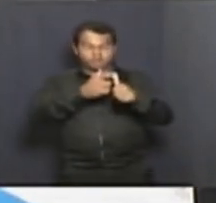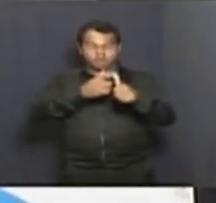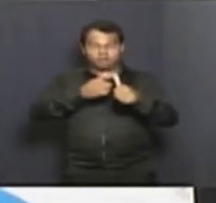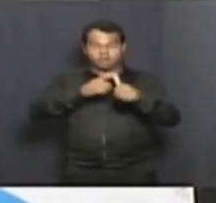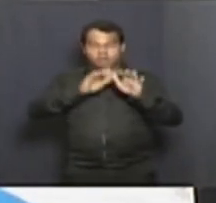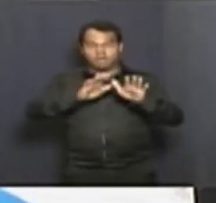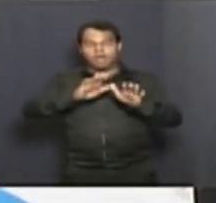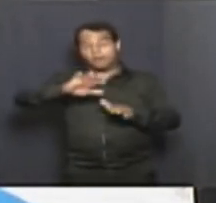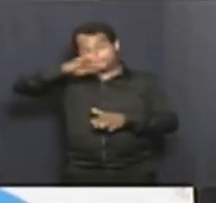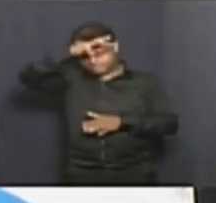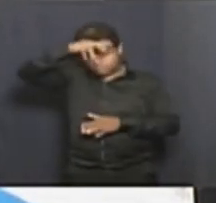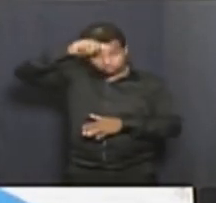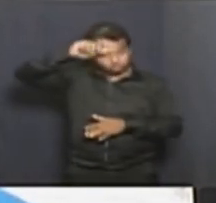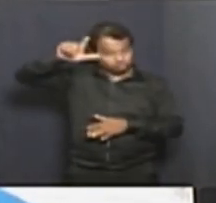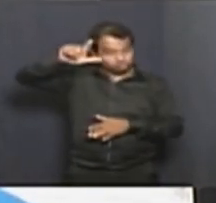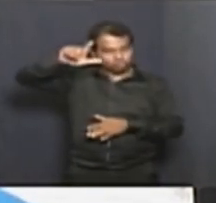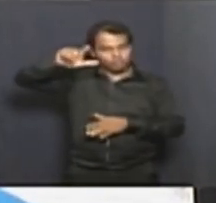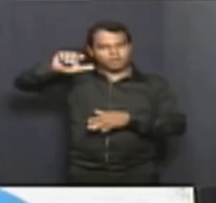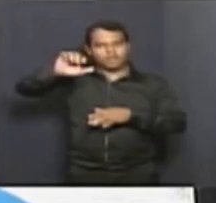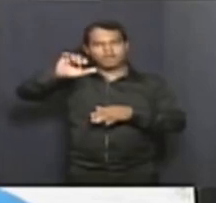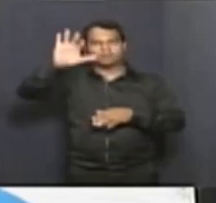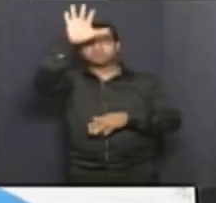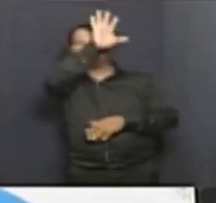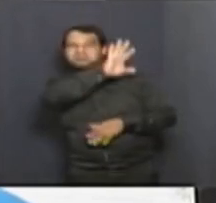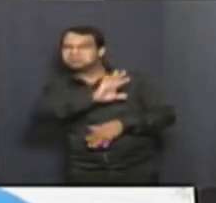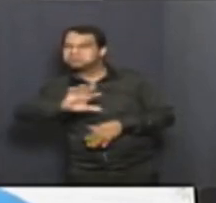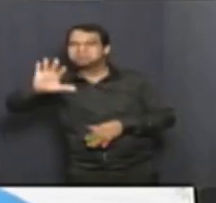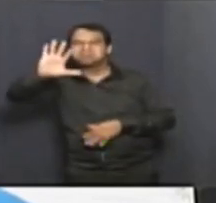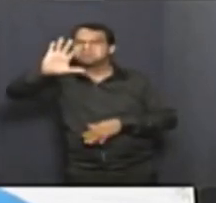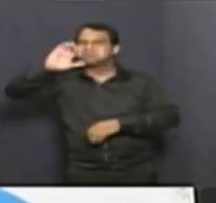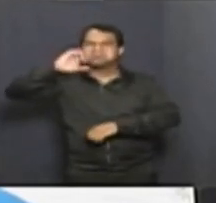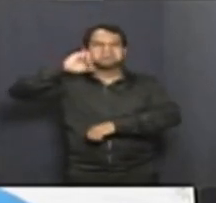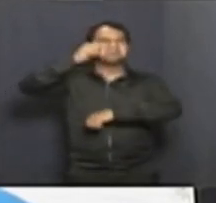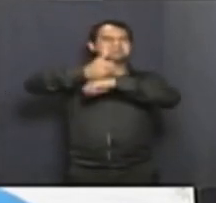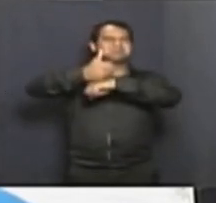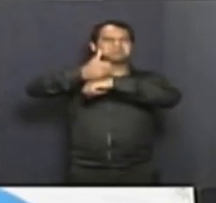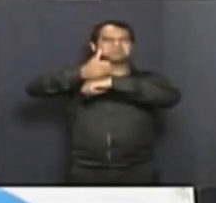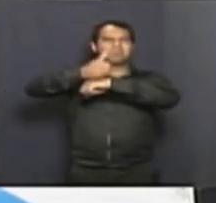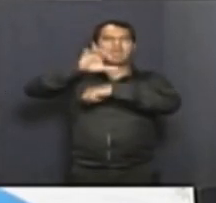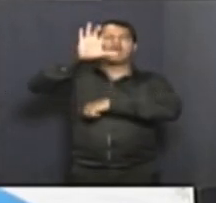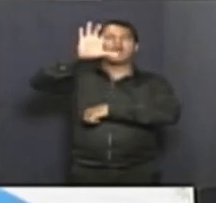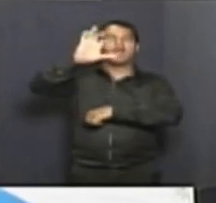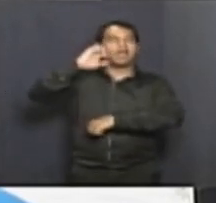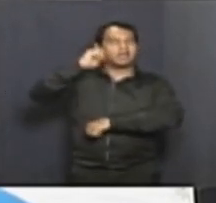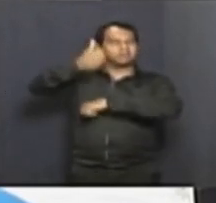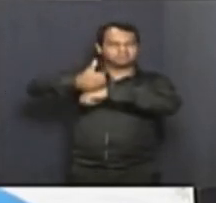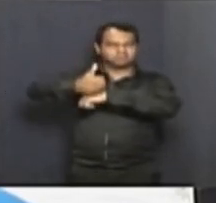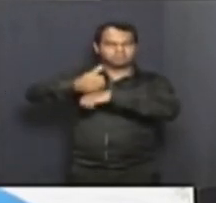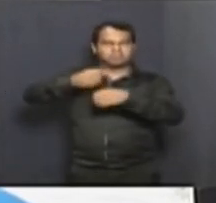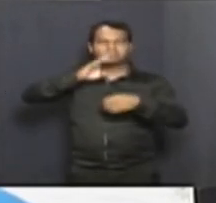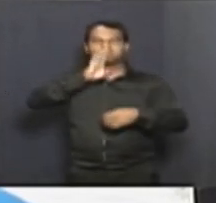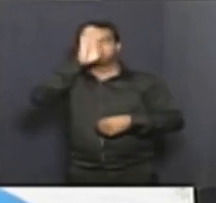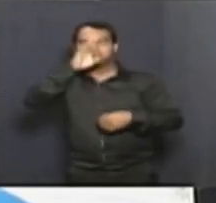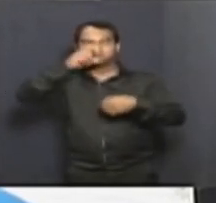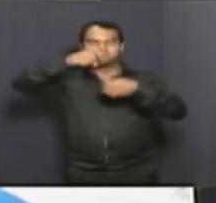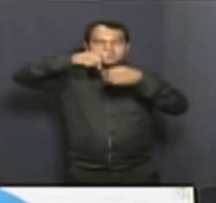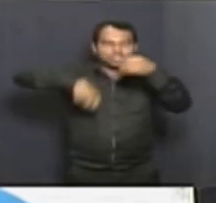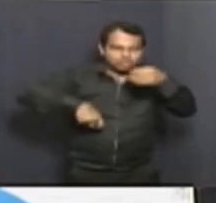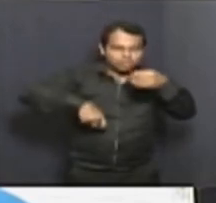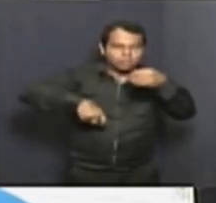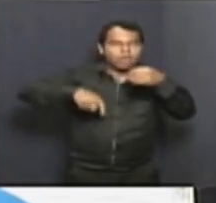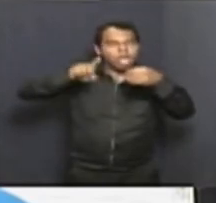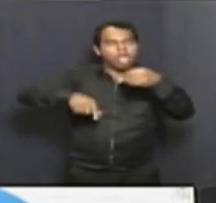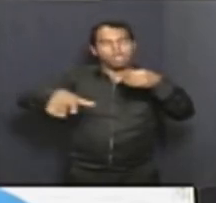do sul é o estado campeão e isto quando se fala em estupro se fazem mulheres